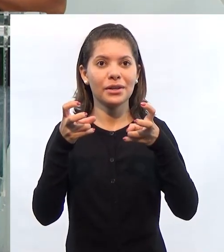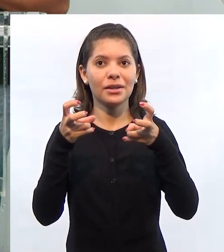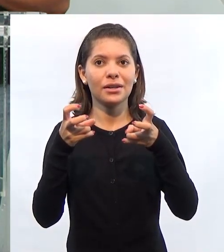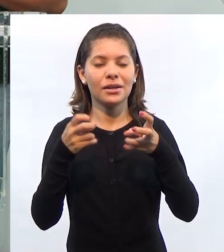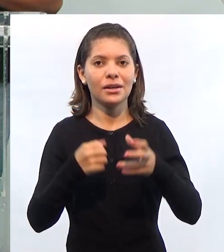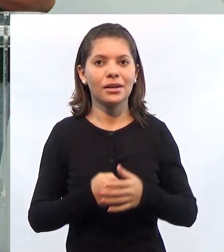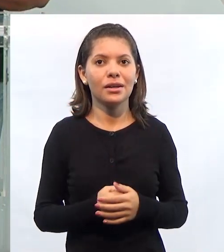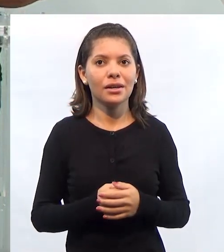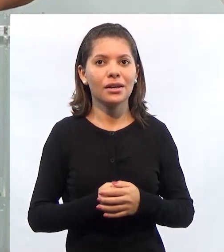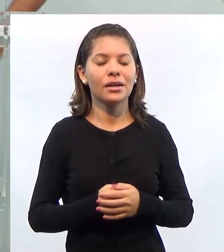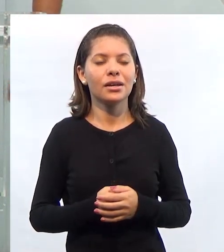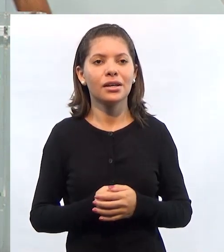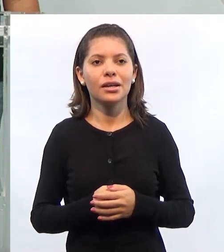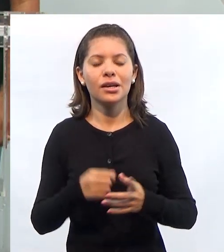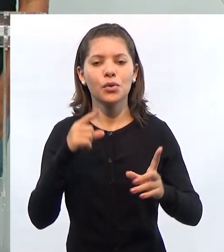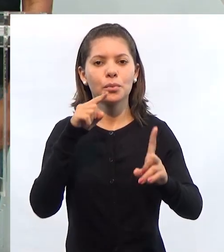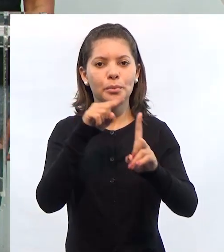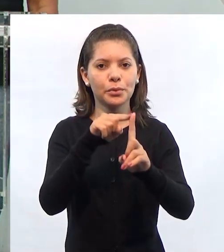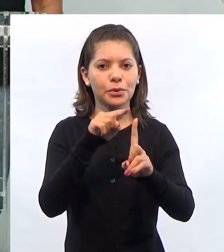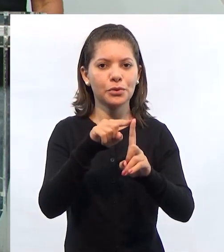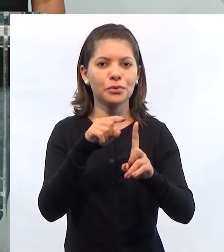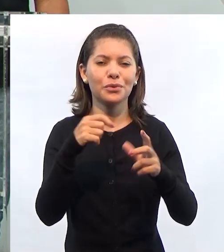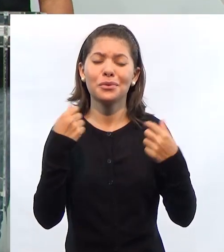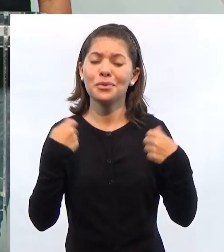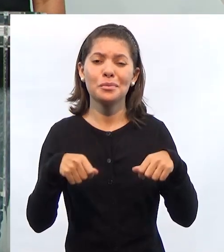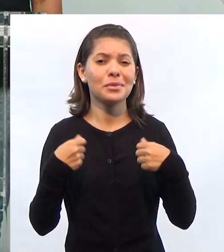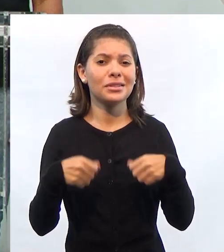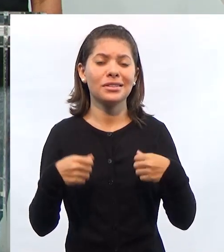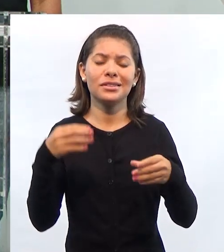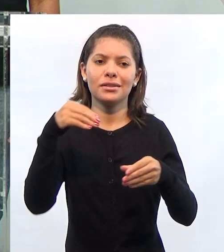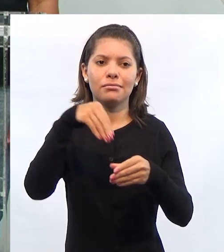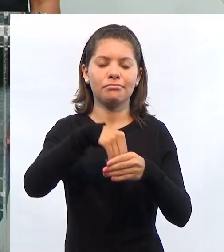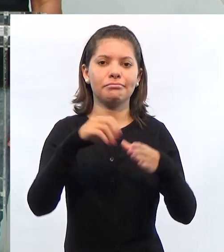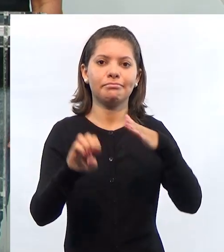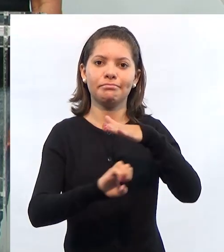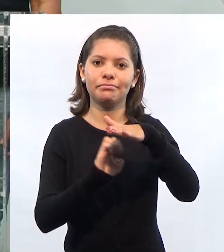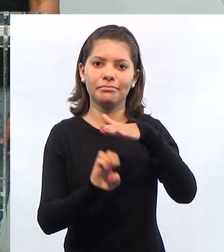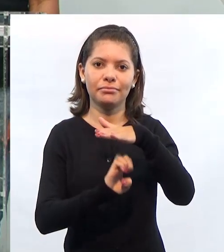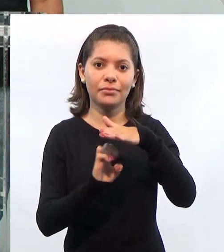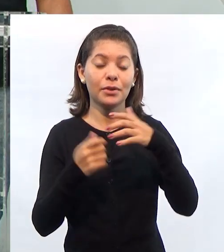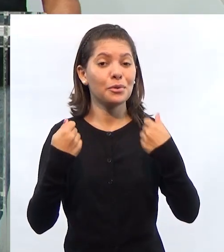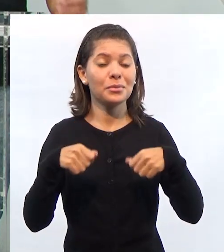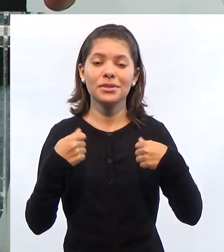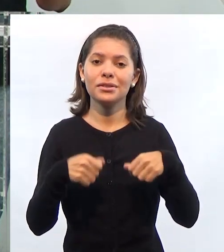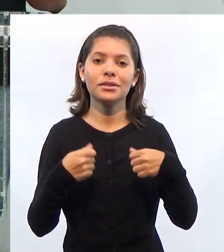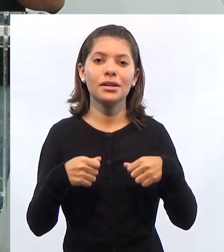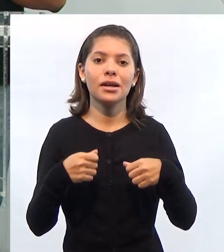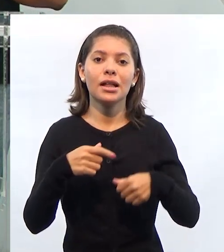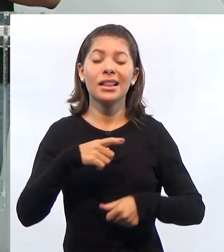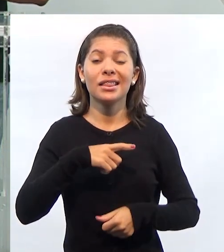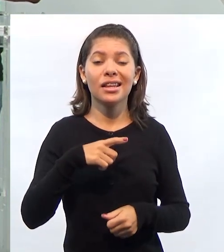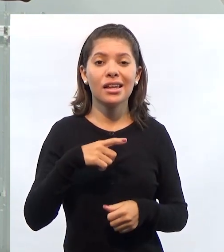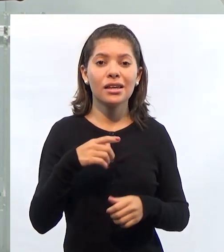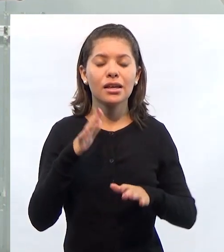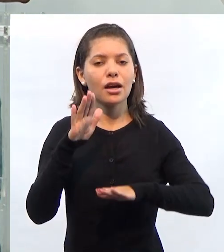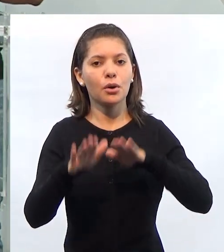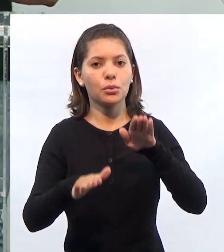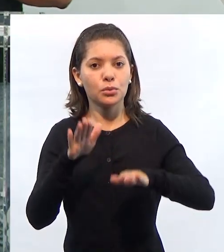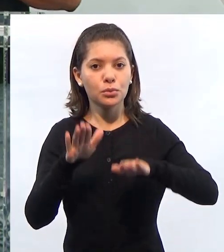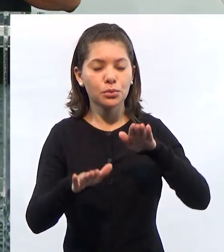estoque com função especulativa não necessariamente precisa estar dentro da empresa. Existem